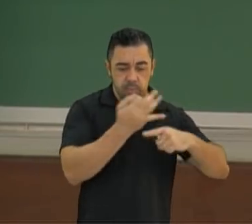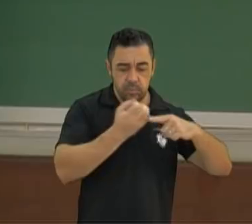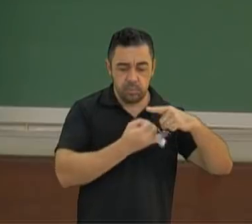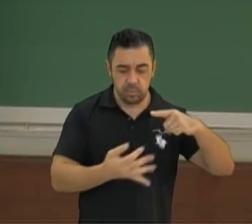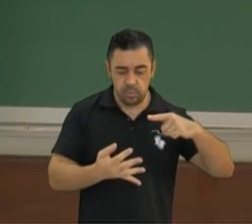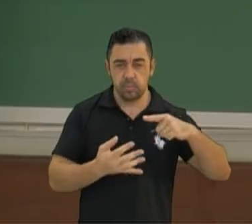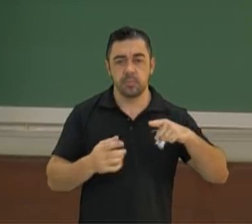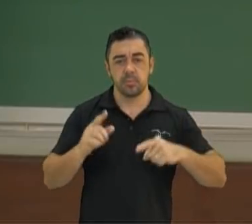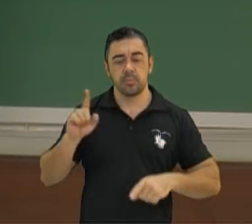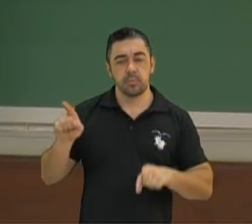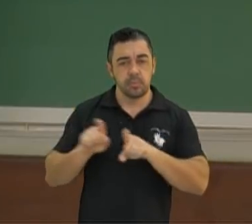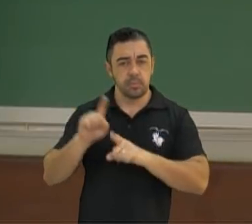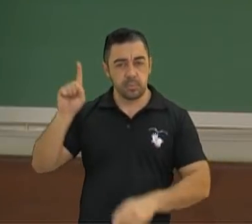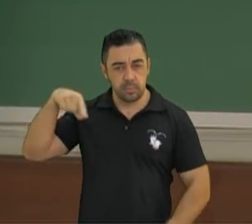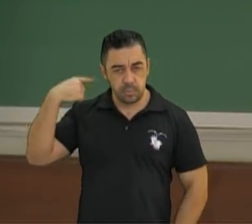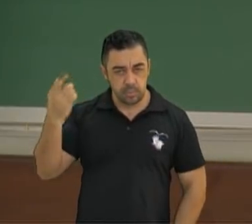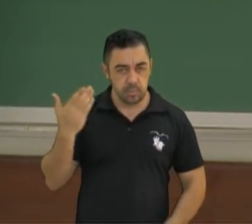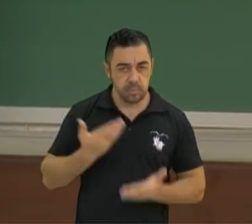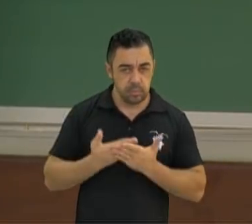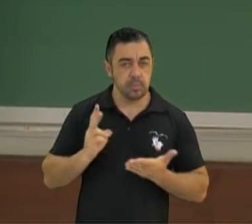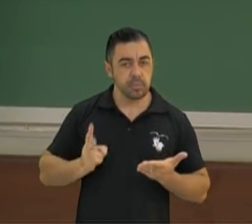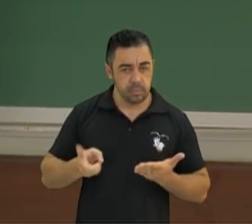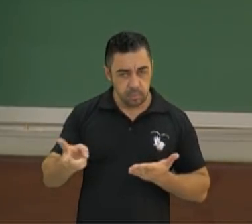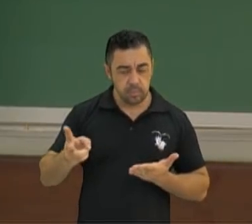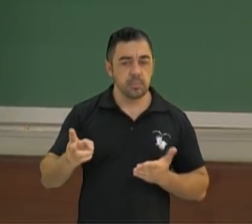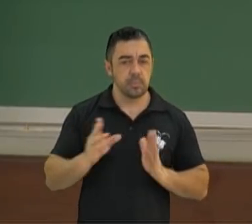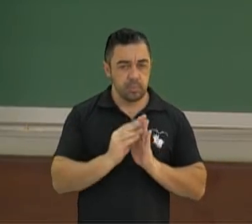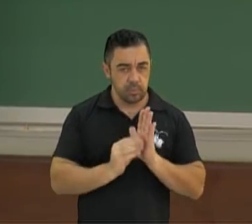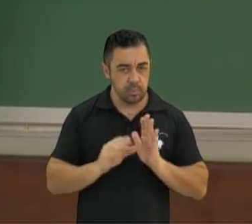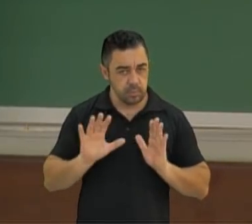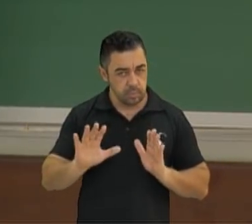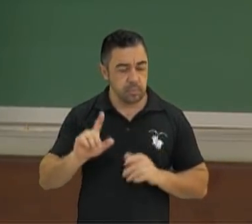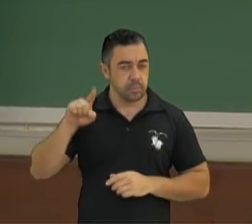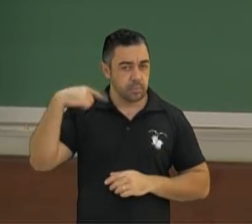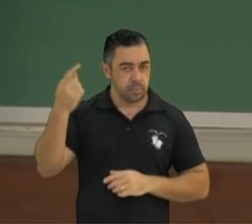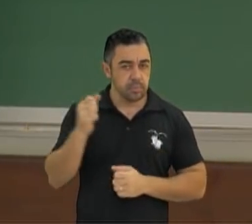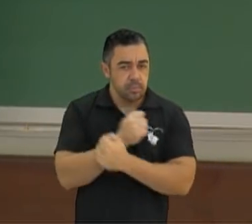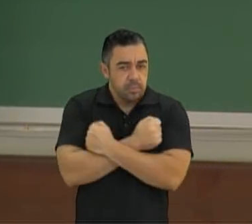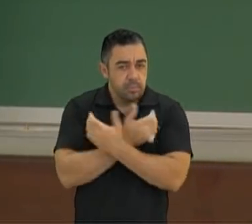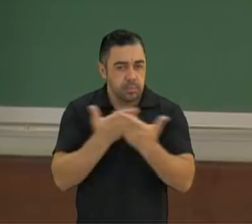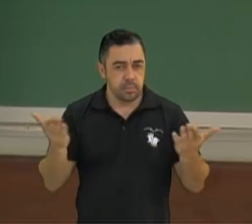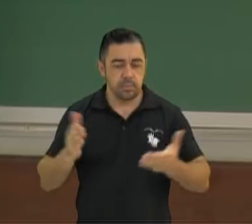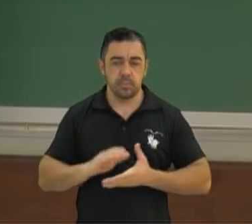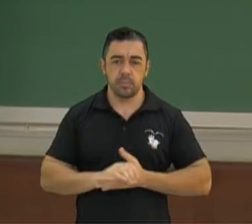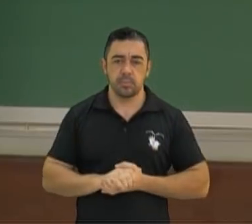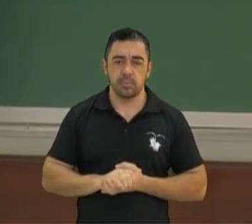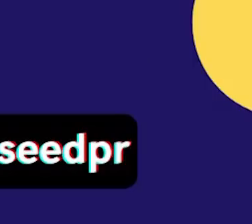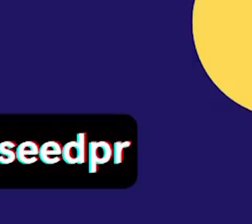racionais. Na próxima aula, continuamos com esse mesmo conteúdo. Até mais, um abraço!